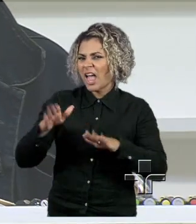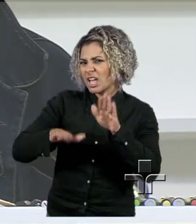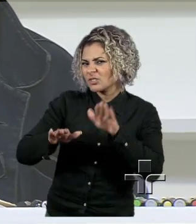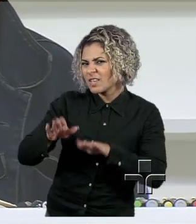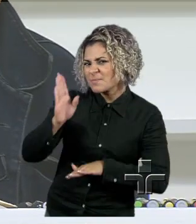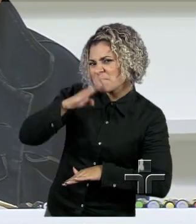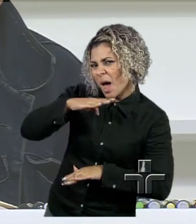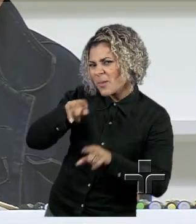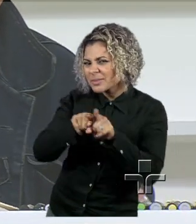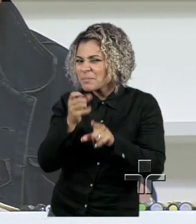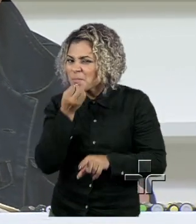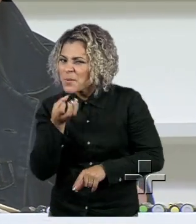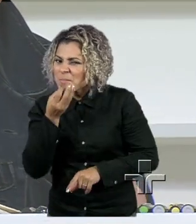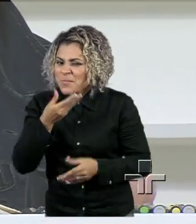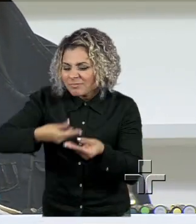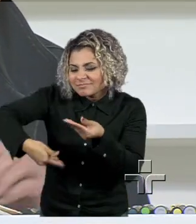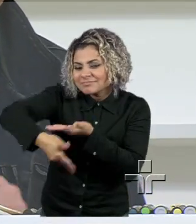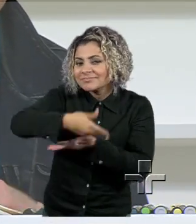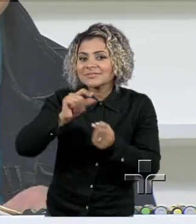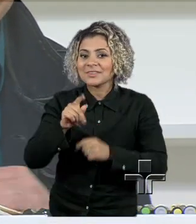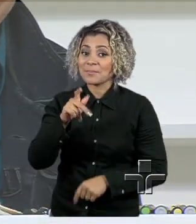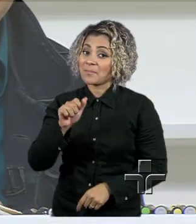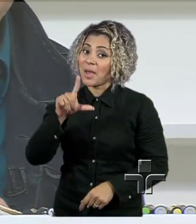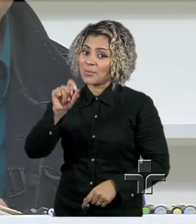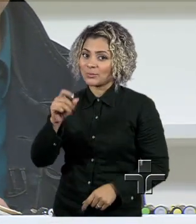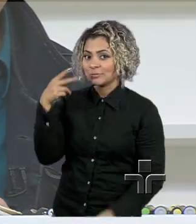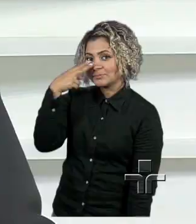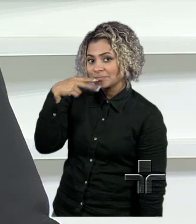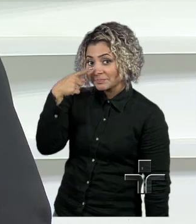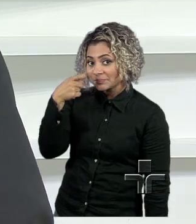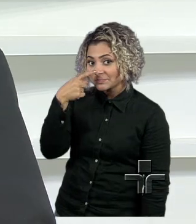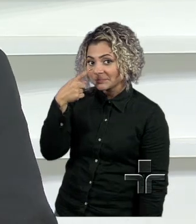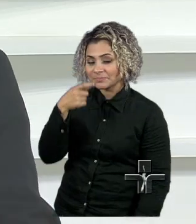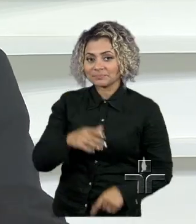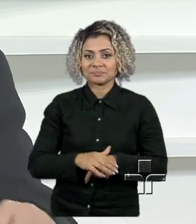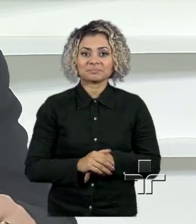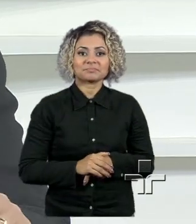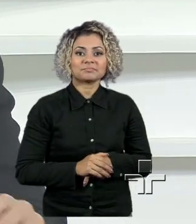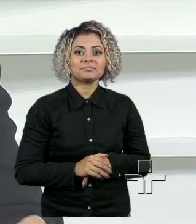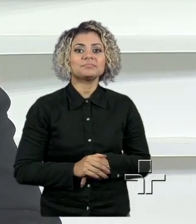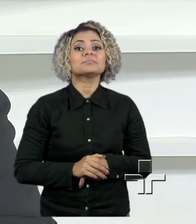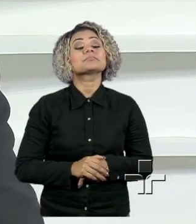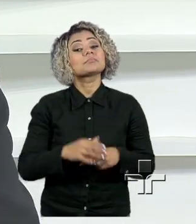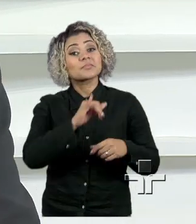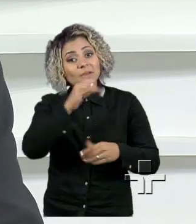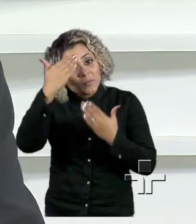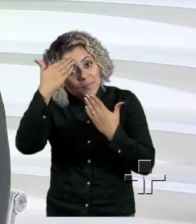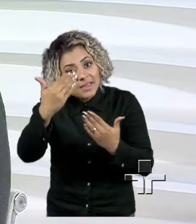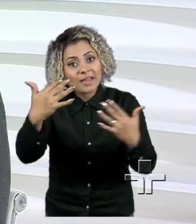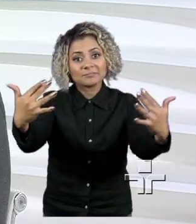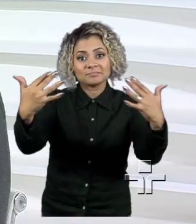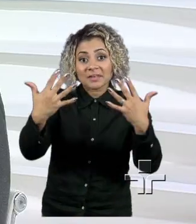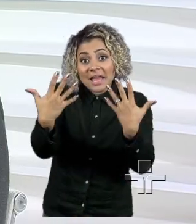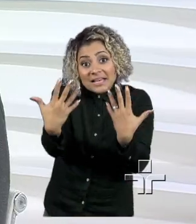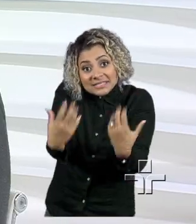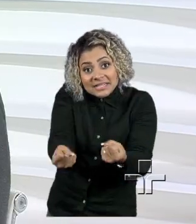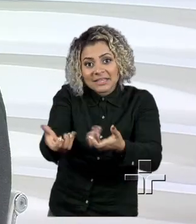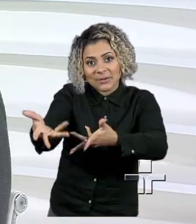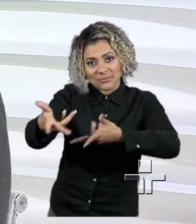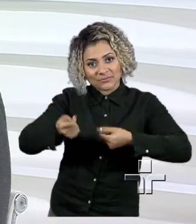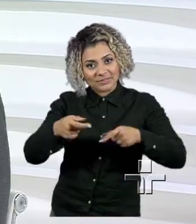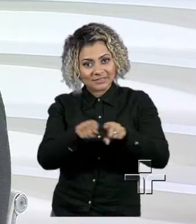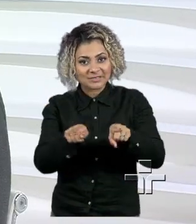amargo, cartunista Paulo Caruso. Alexandre, obrigado por aceitar o nosso